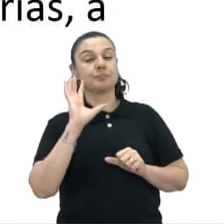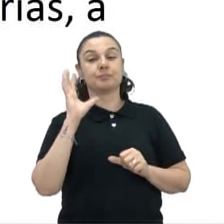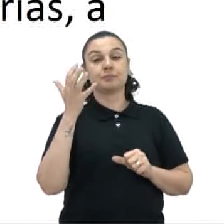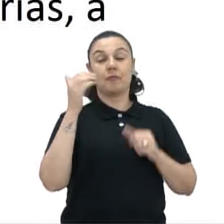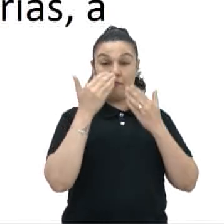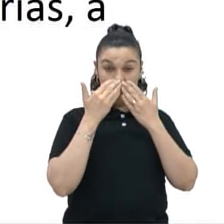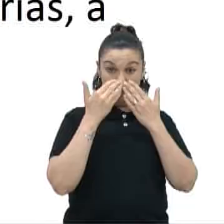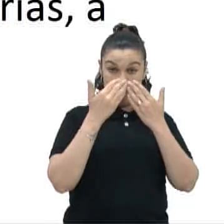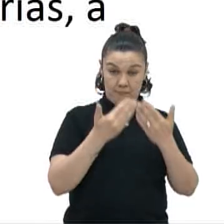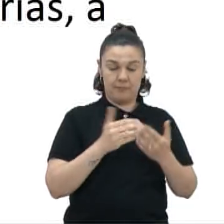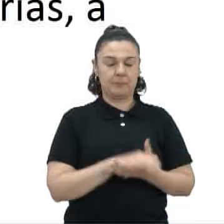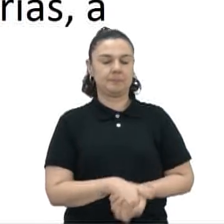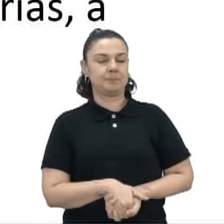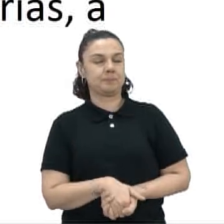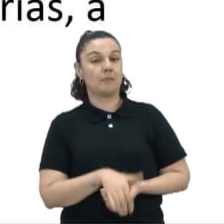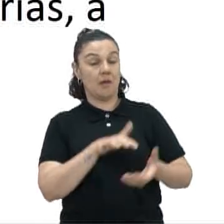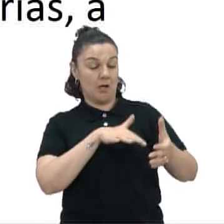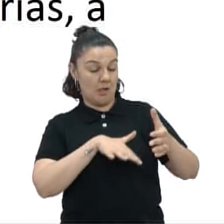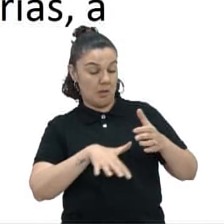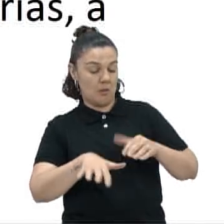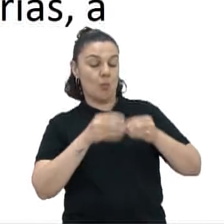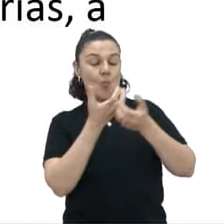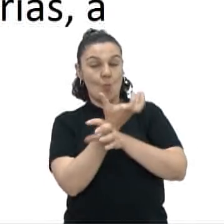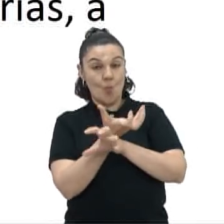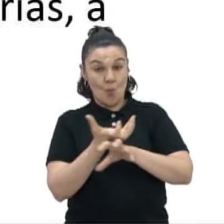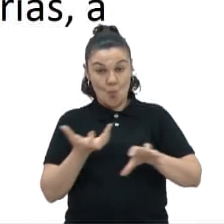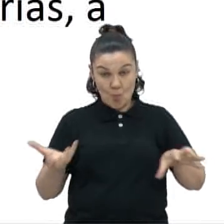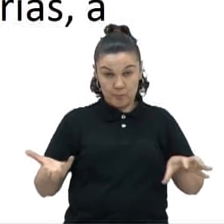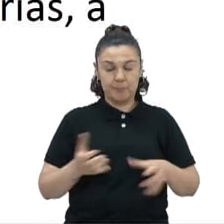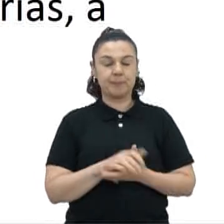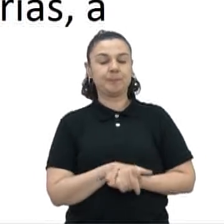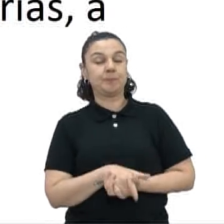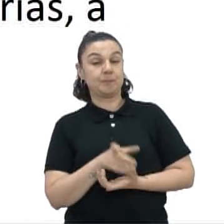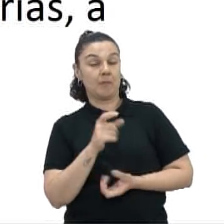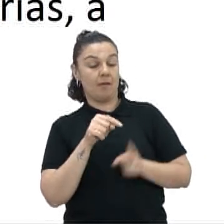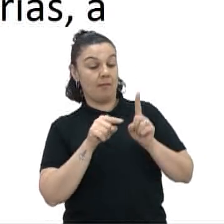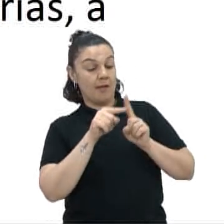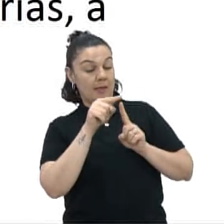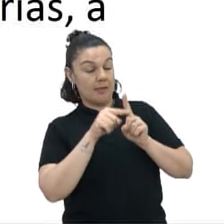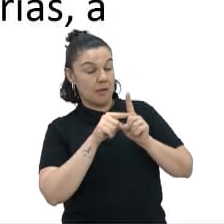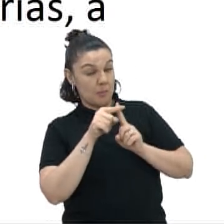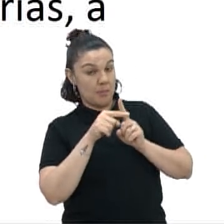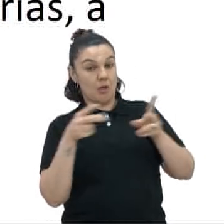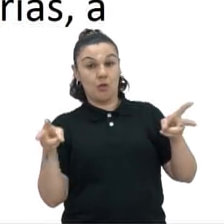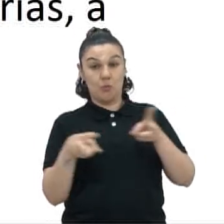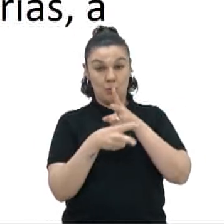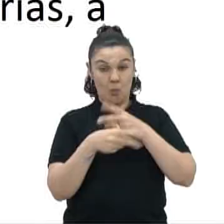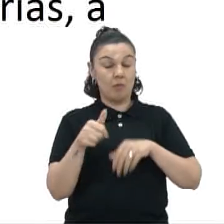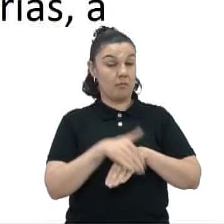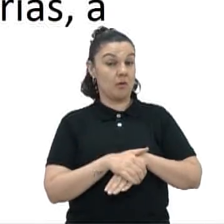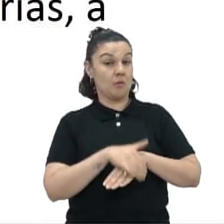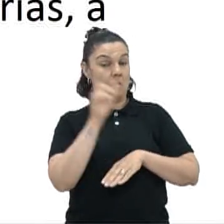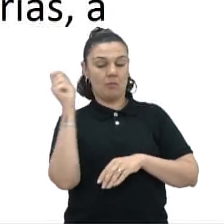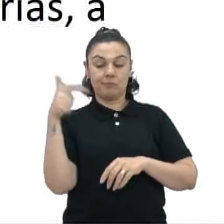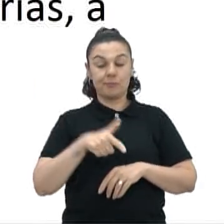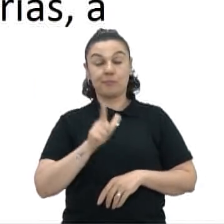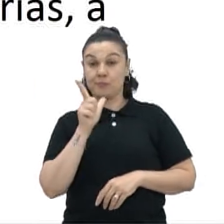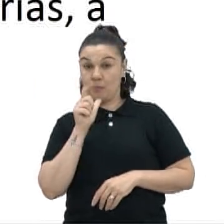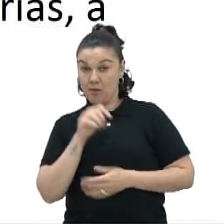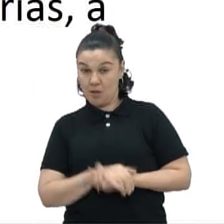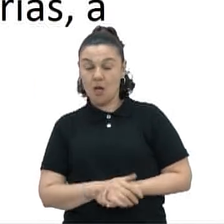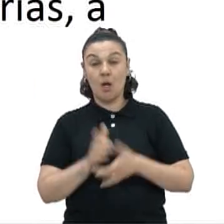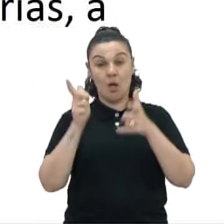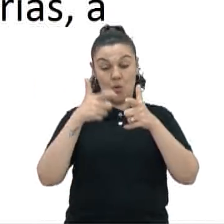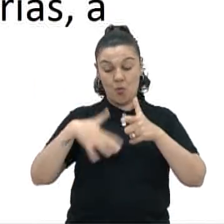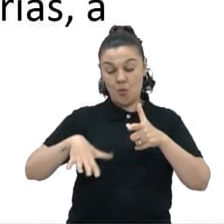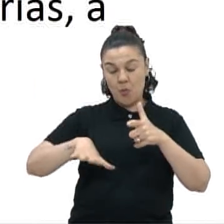agentes externos. Em áreas de clima desértico, por exemplo, a temperatura e os ventos são mais atuantes que a água. Em